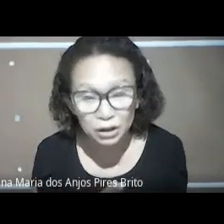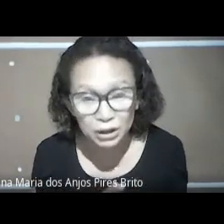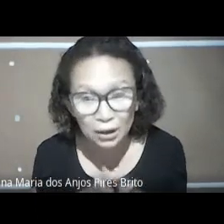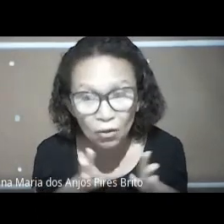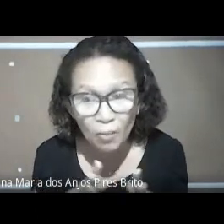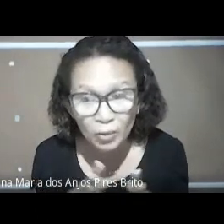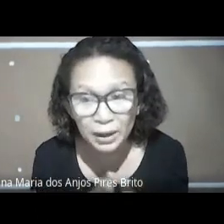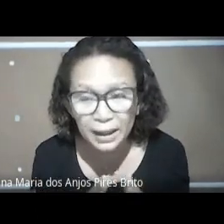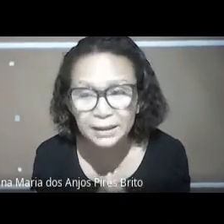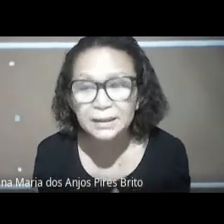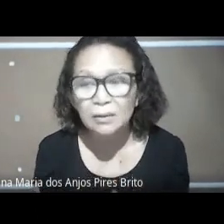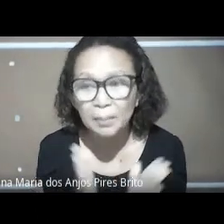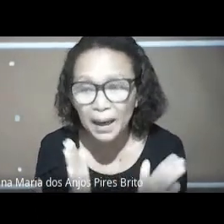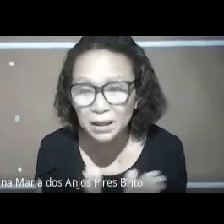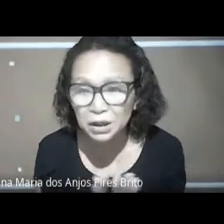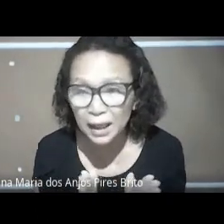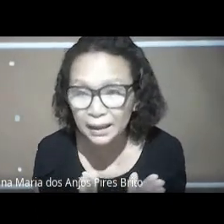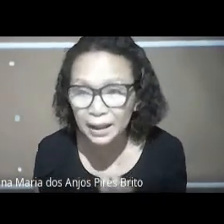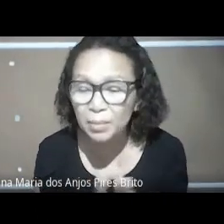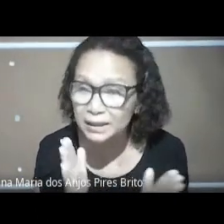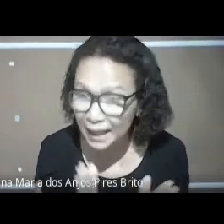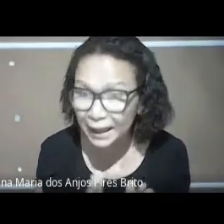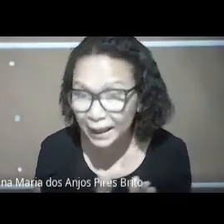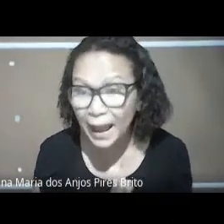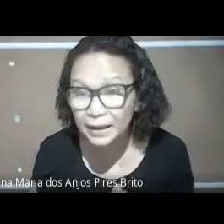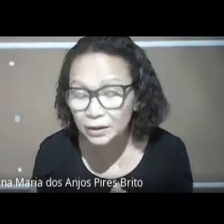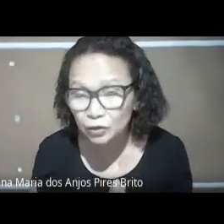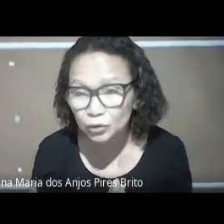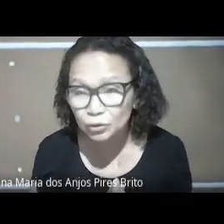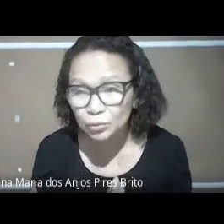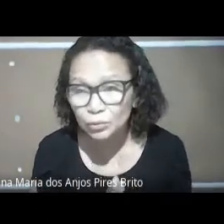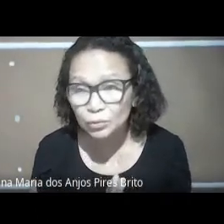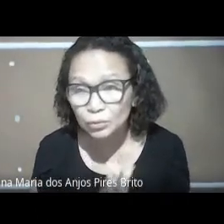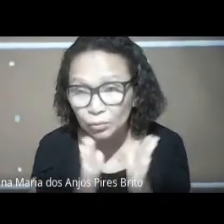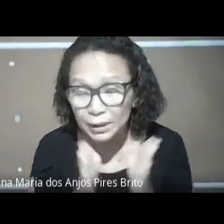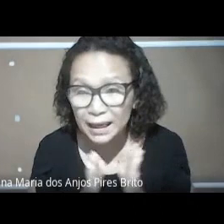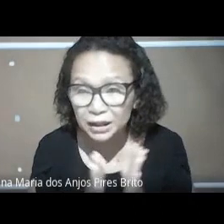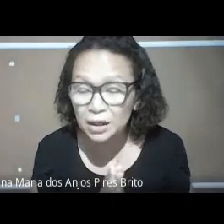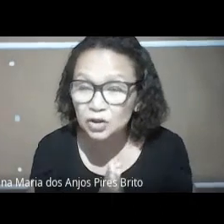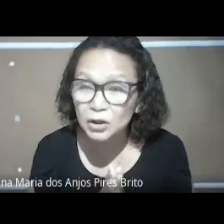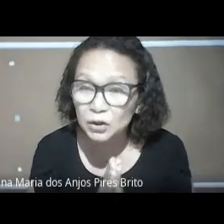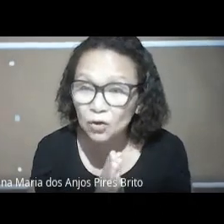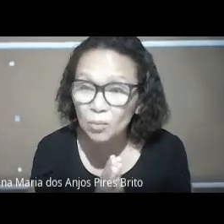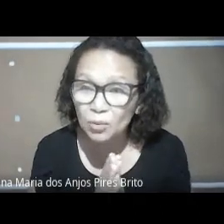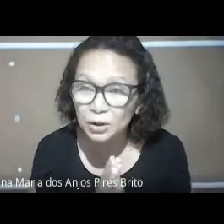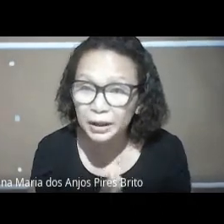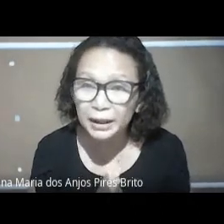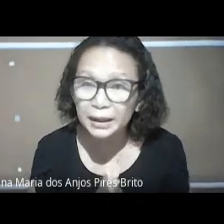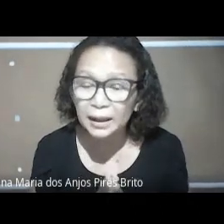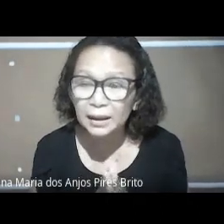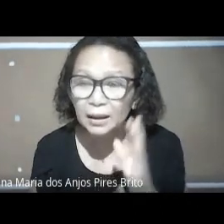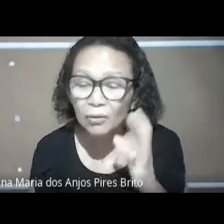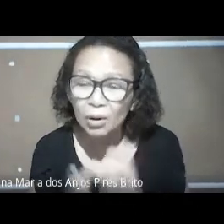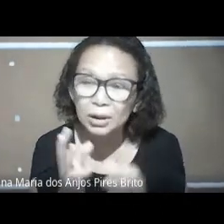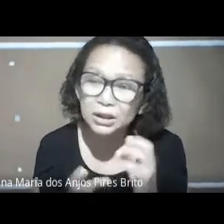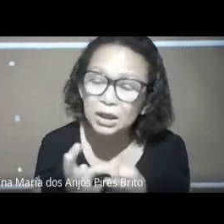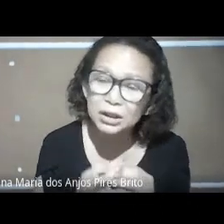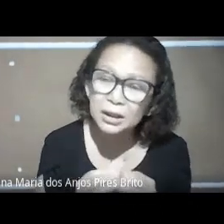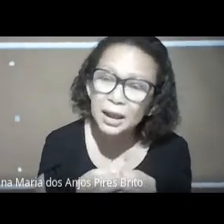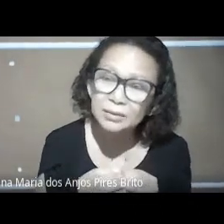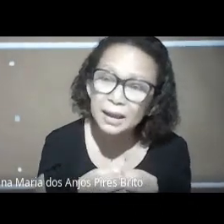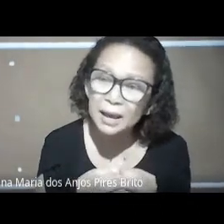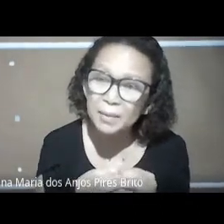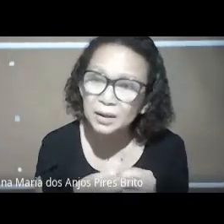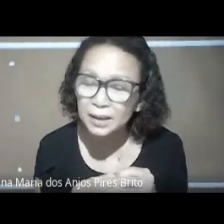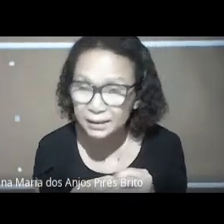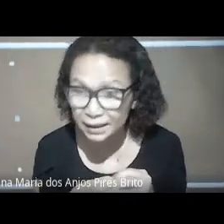Então, gente, a comunicação a partir da Libras requer isso. E a gente só se comunica quando a gente